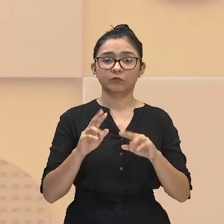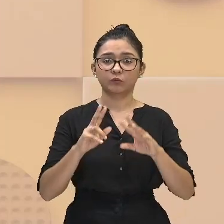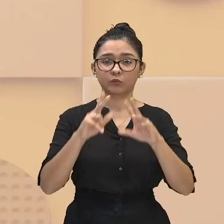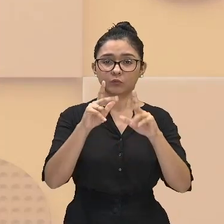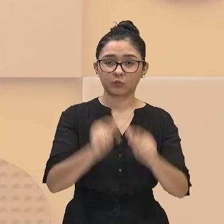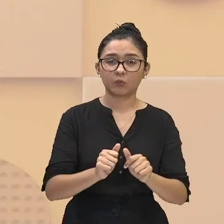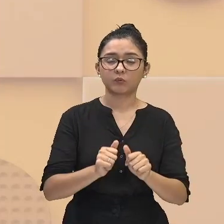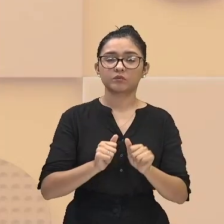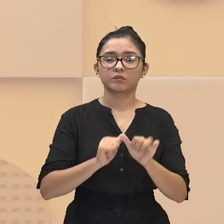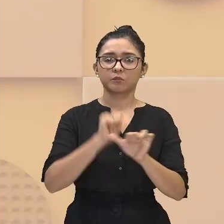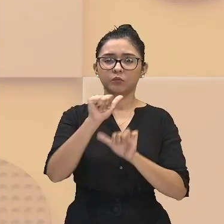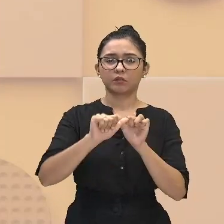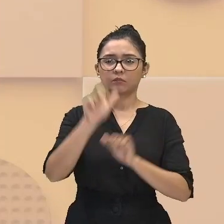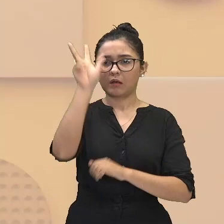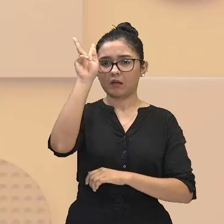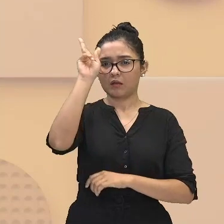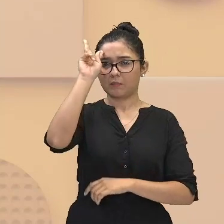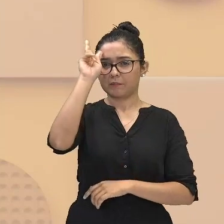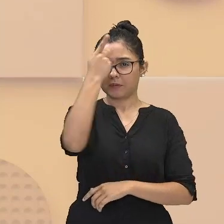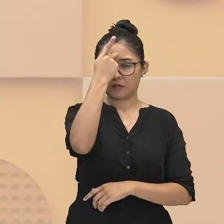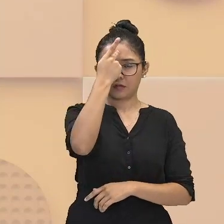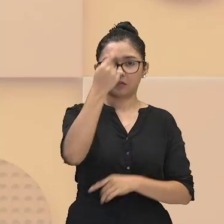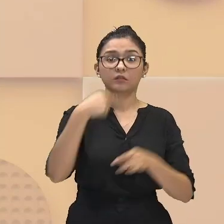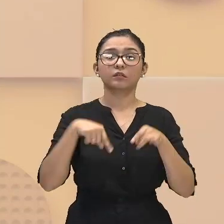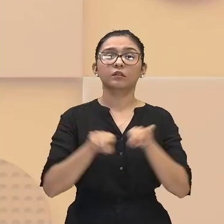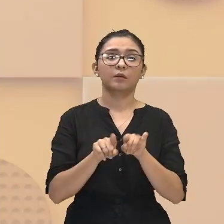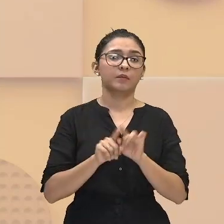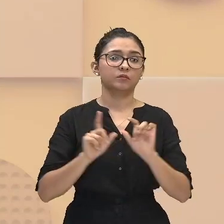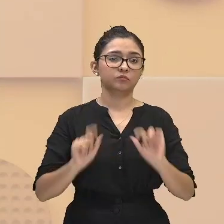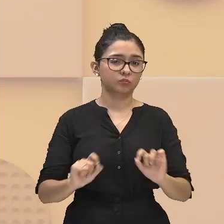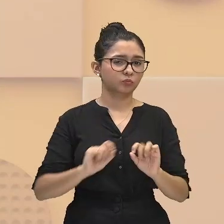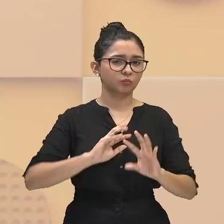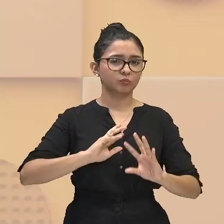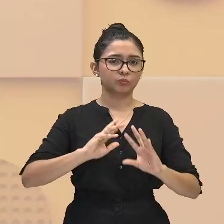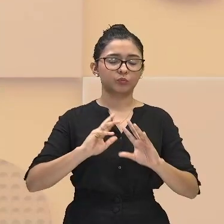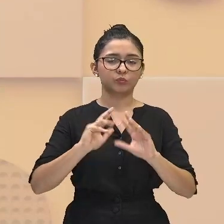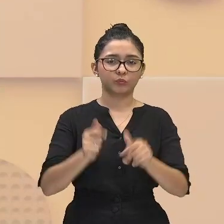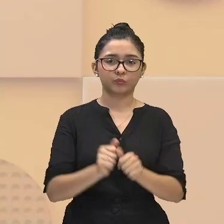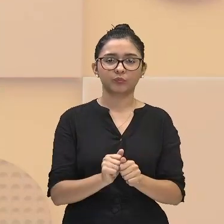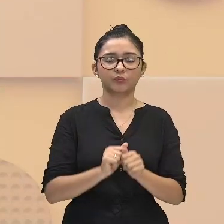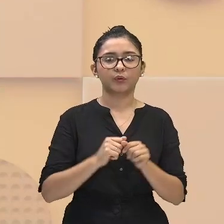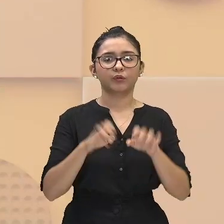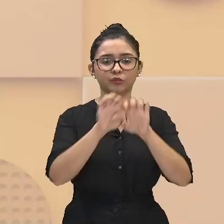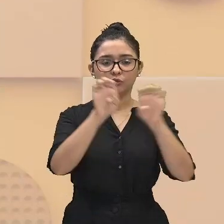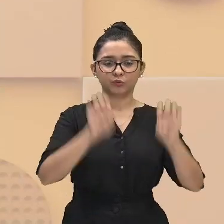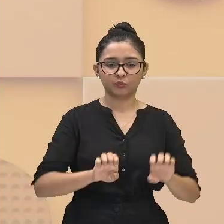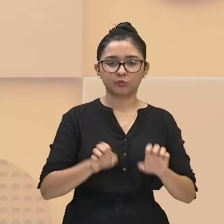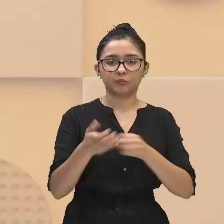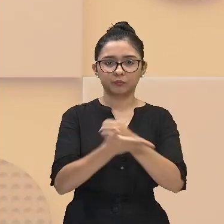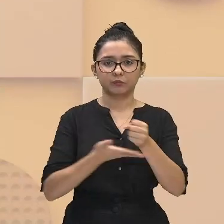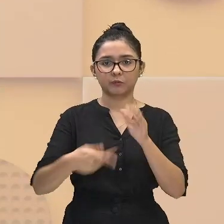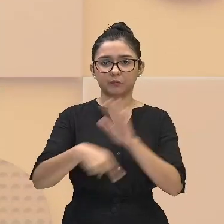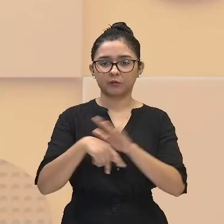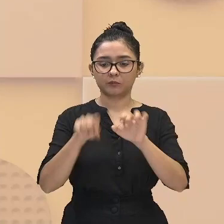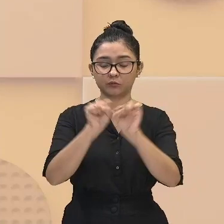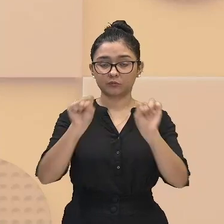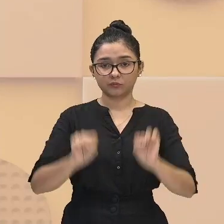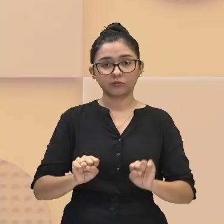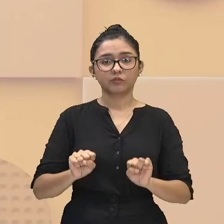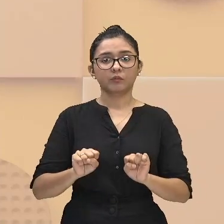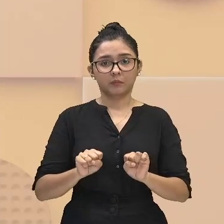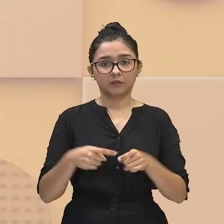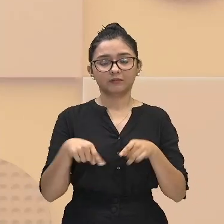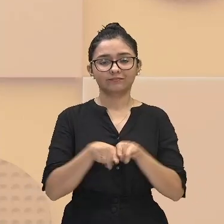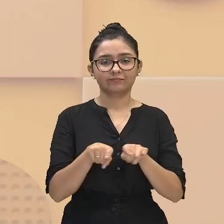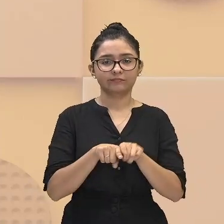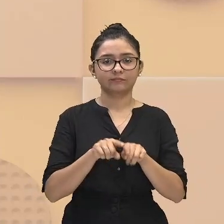de pensamento vai fazer com que se mude a estrutura, a base desse sistema. Mas vamos